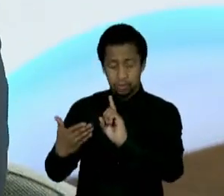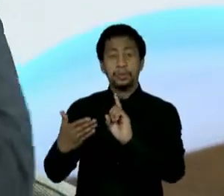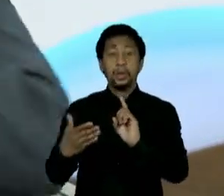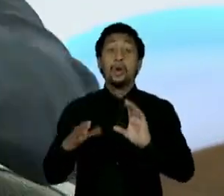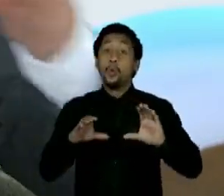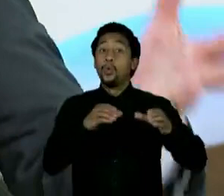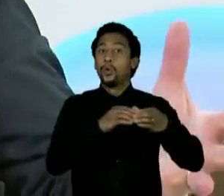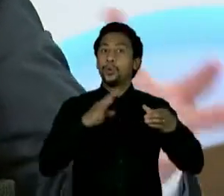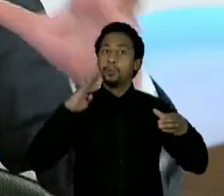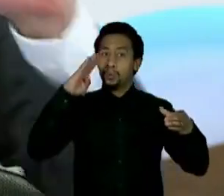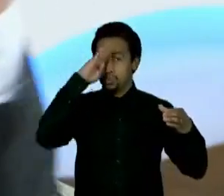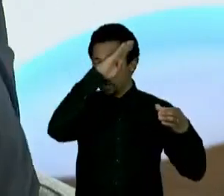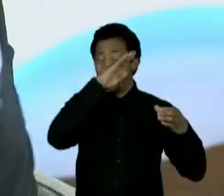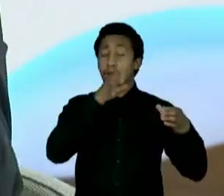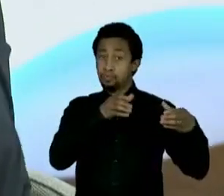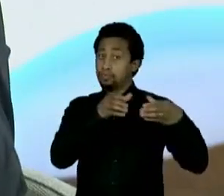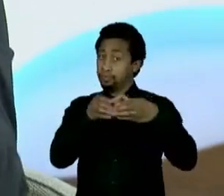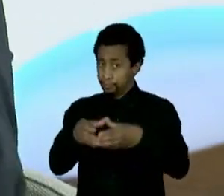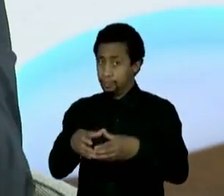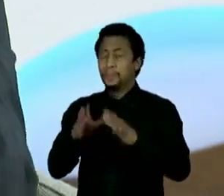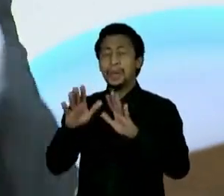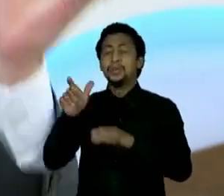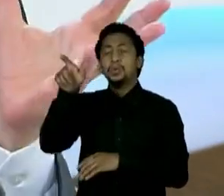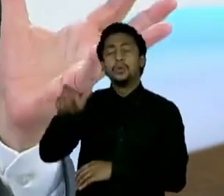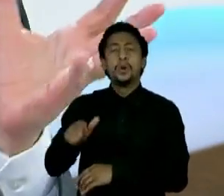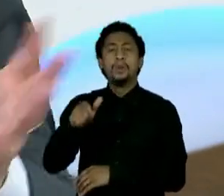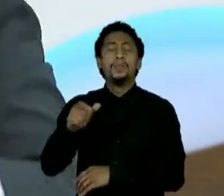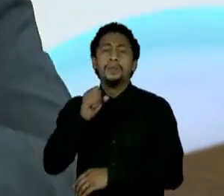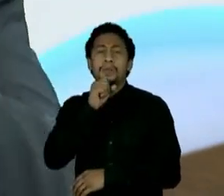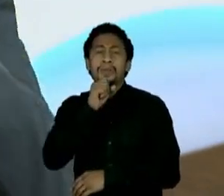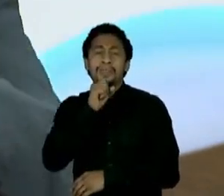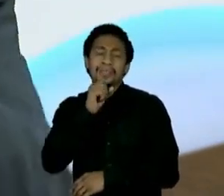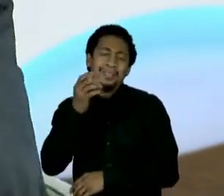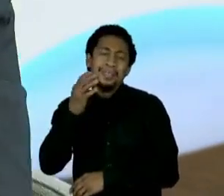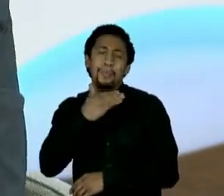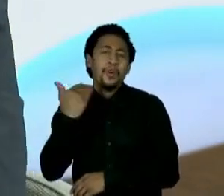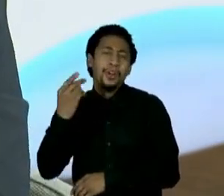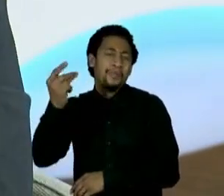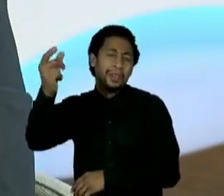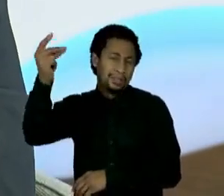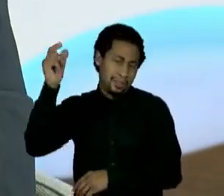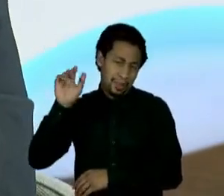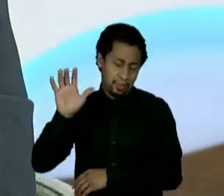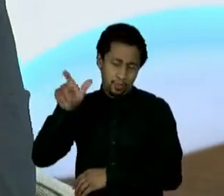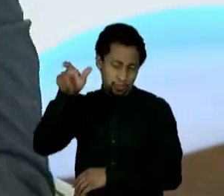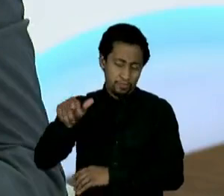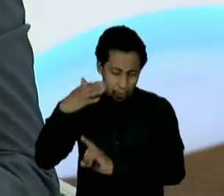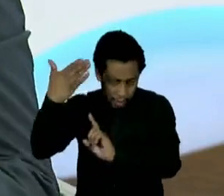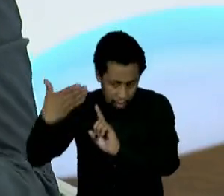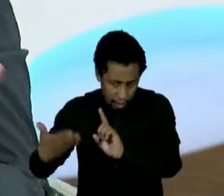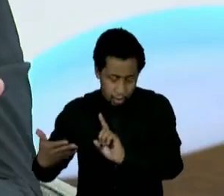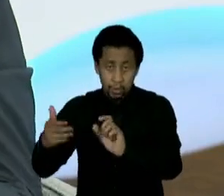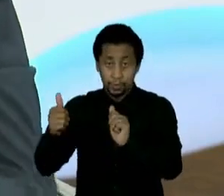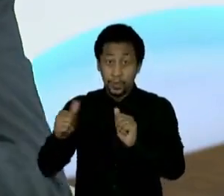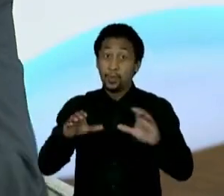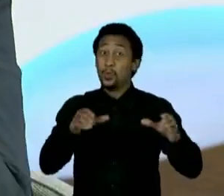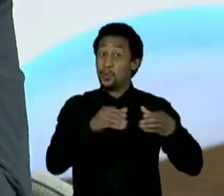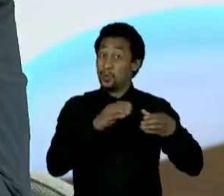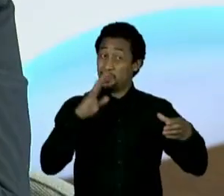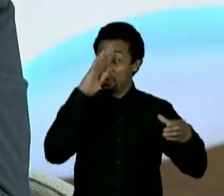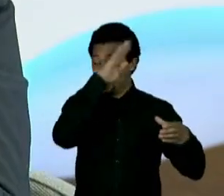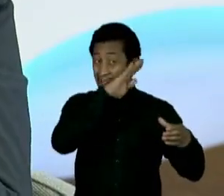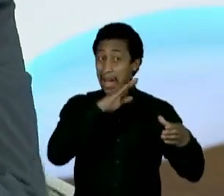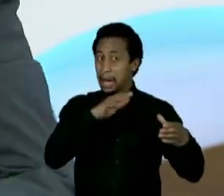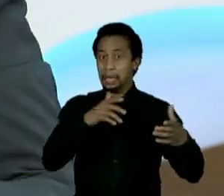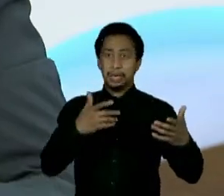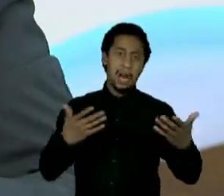morreu faz tempo quer dizer Enfim uma coisa de eu não é uma coisa normal né uma coisa fora da do Tom é mas eu também acho